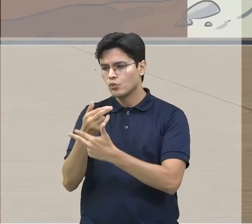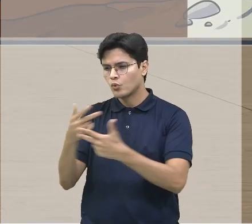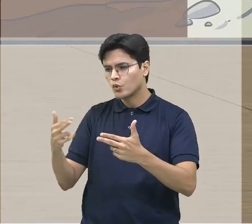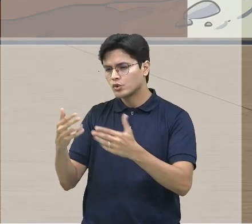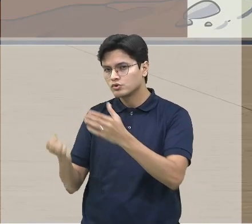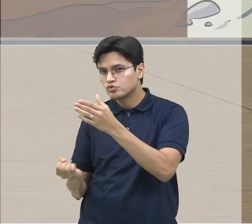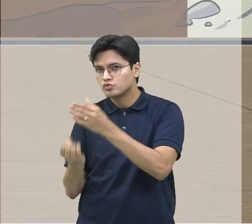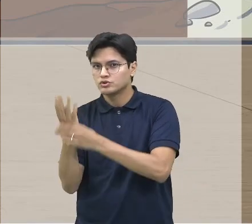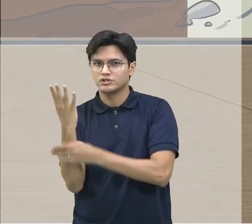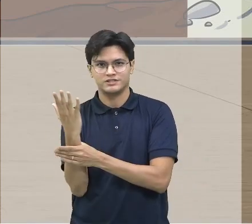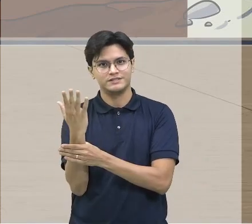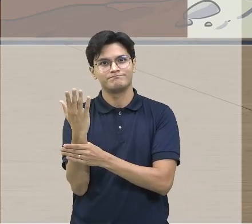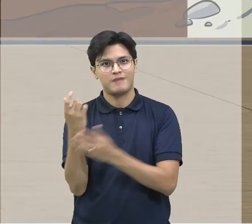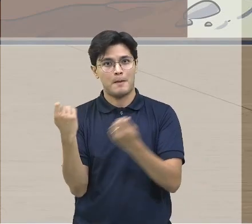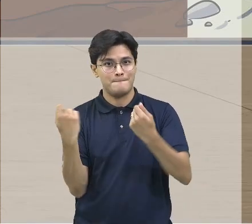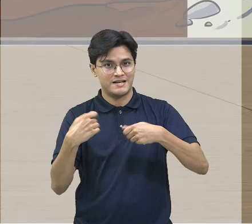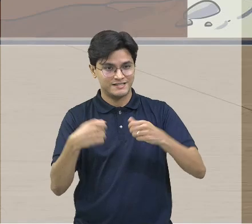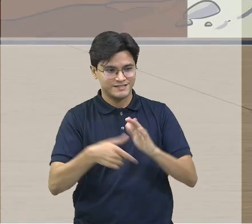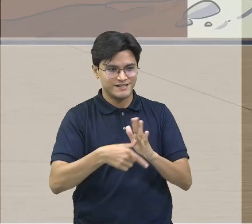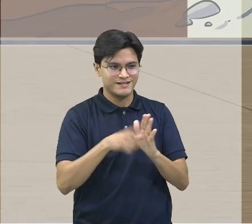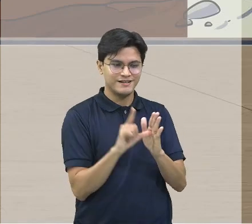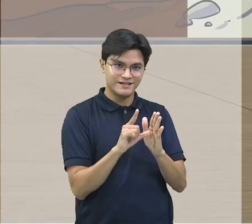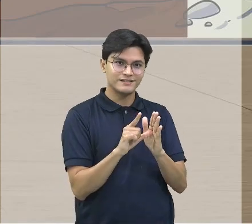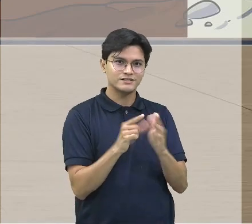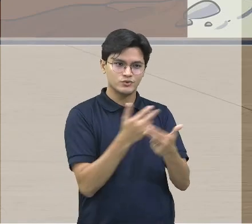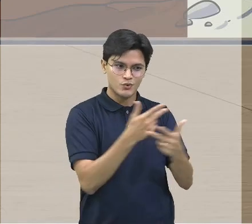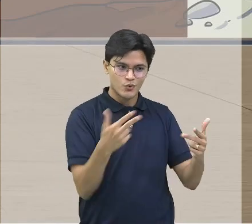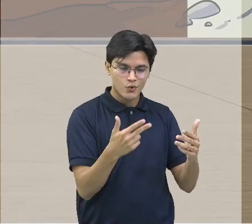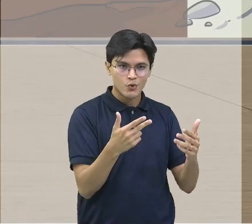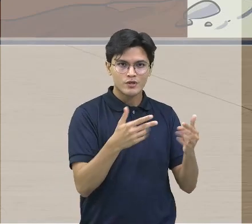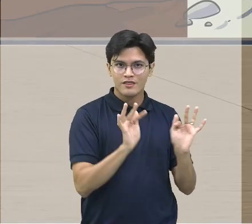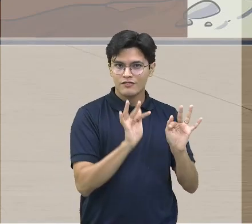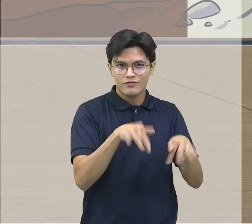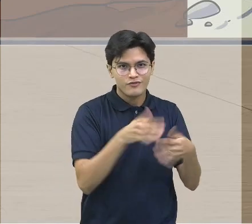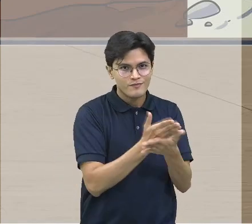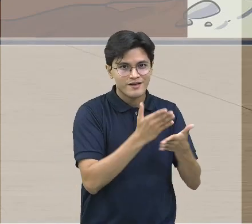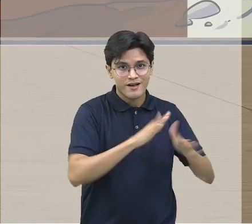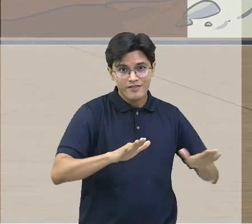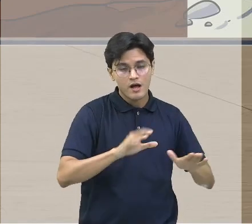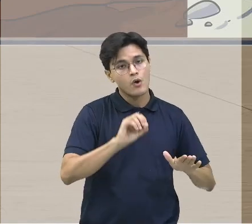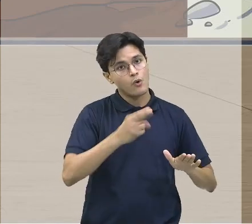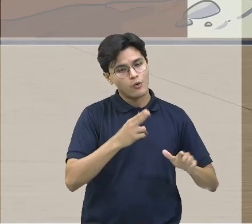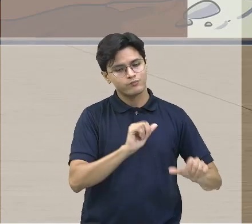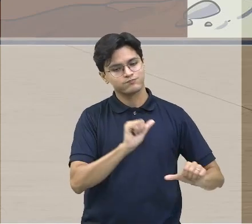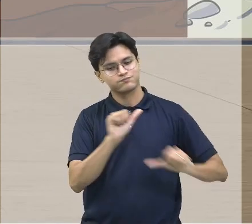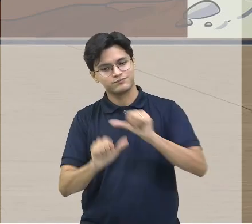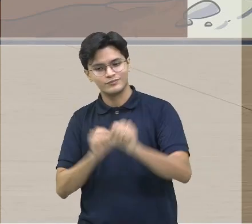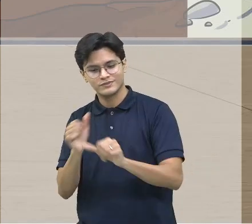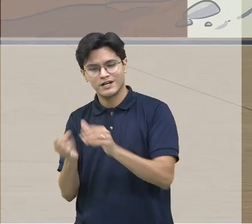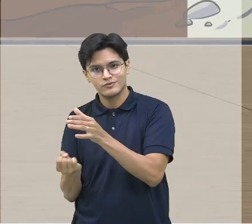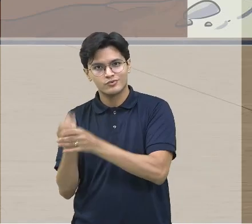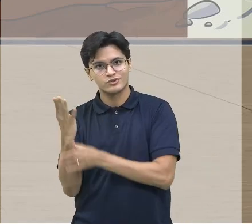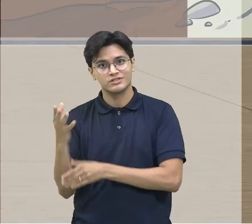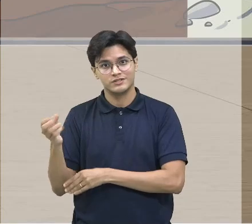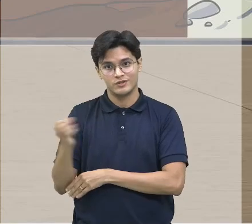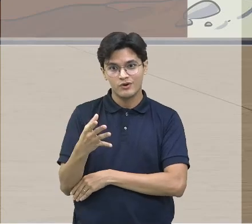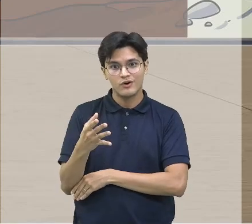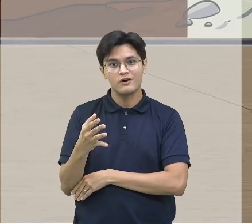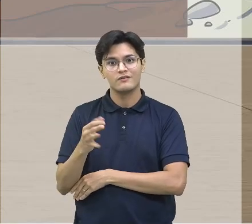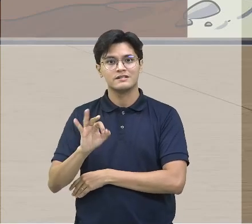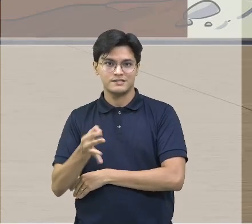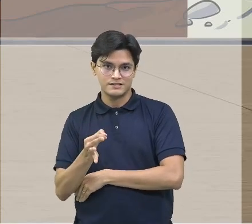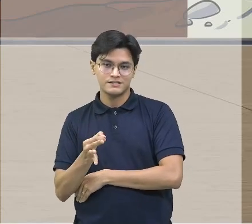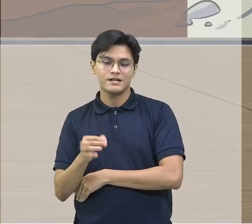alguma tem que deixar de existir ou se transformar, que é o que mais vai caber, né, nesse conceito